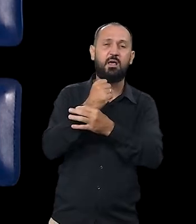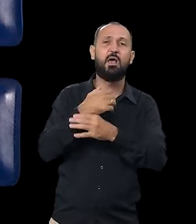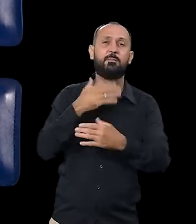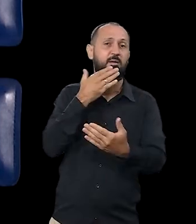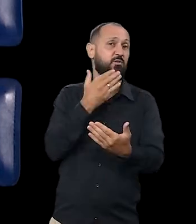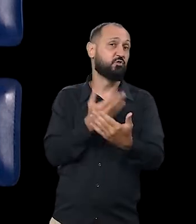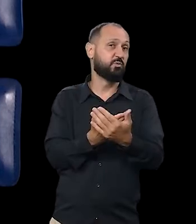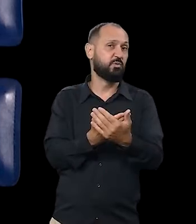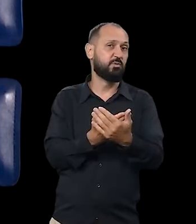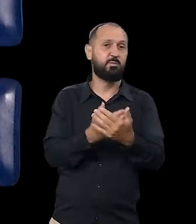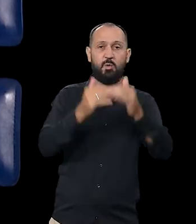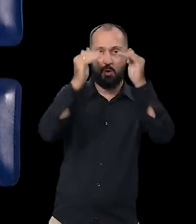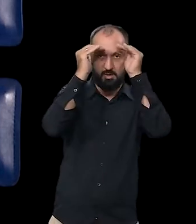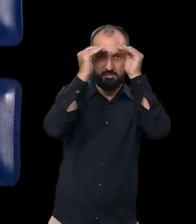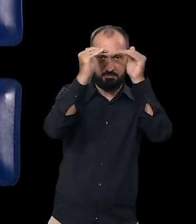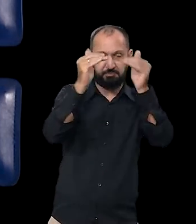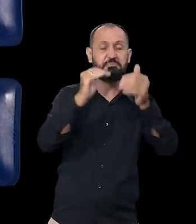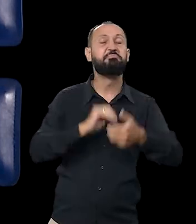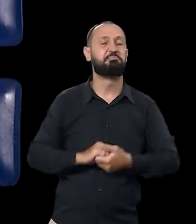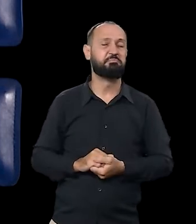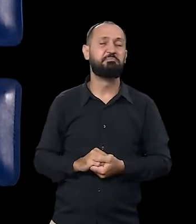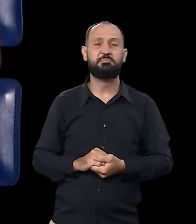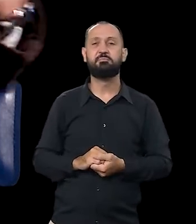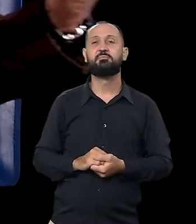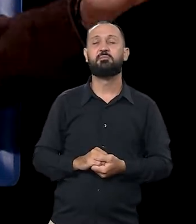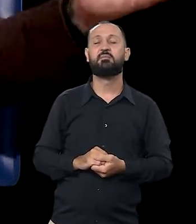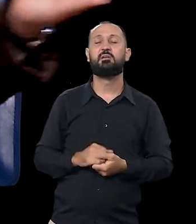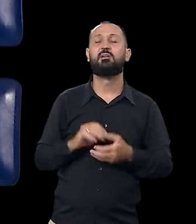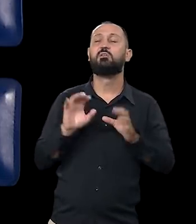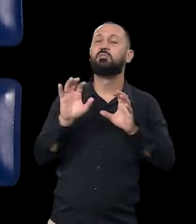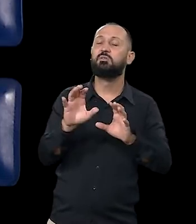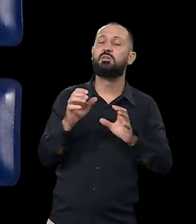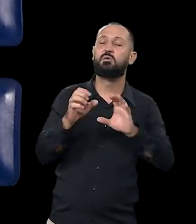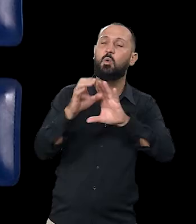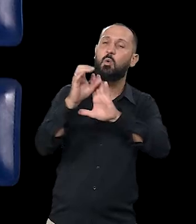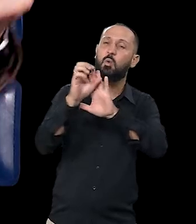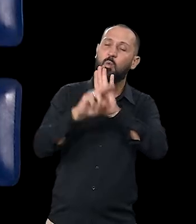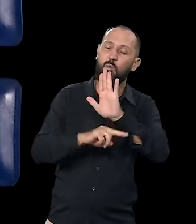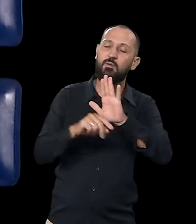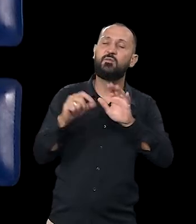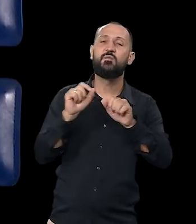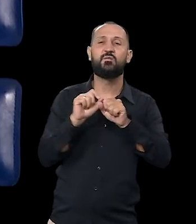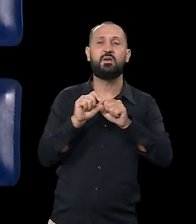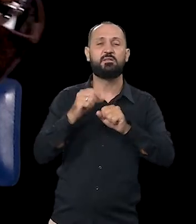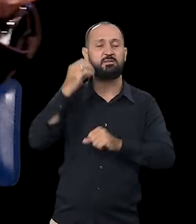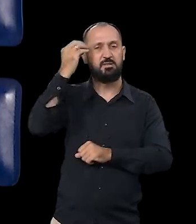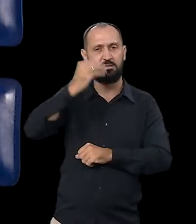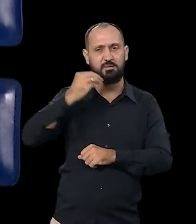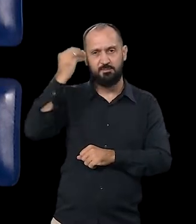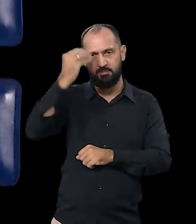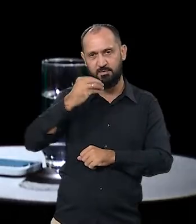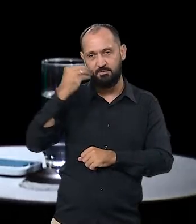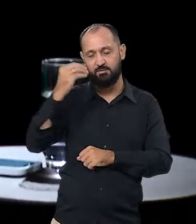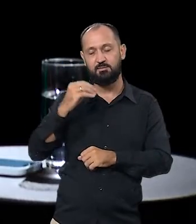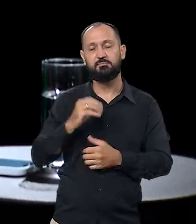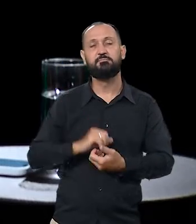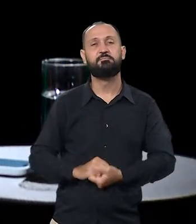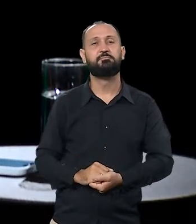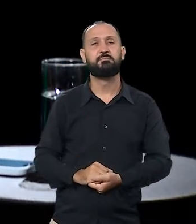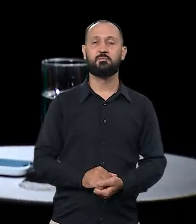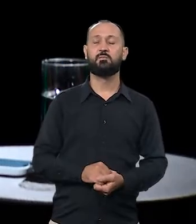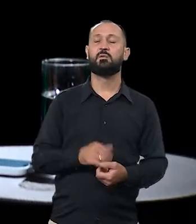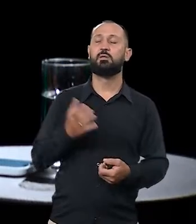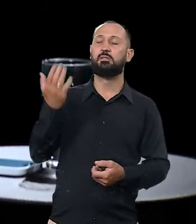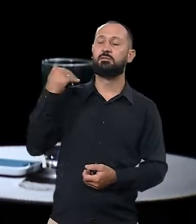a minha profunda admiração, o meu respeito, não é? E o enriquecedor currículo que isso me deu dessa experiência também vivida na